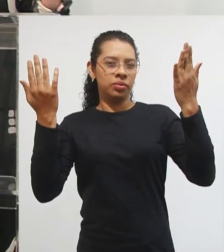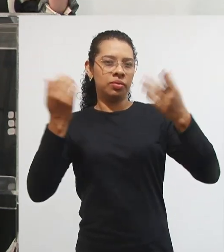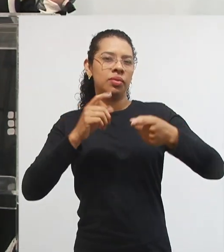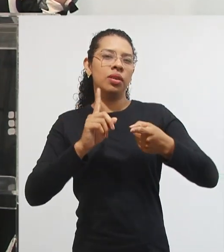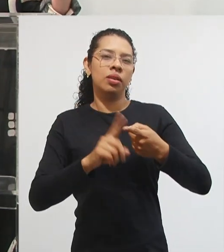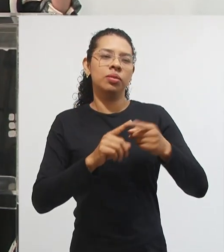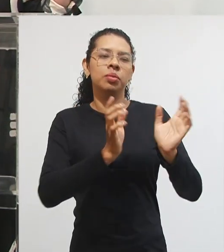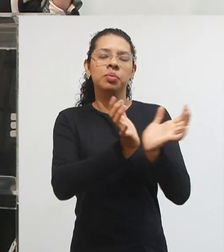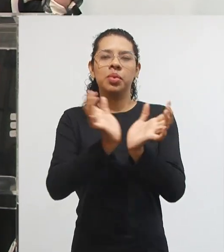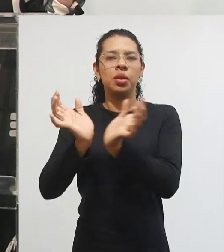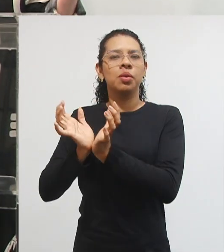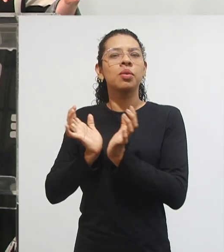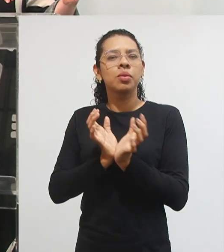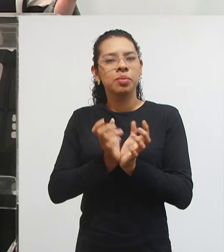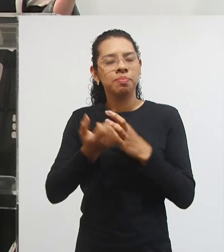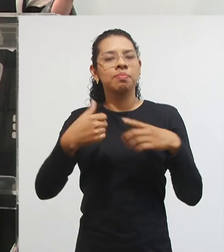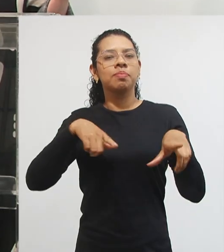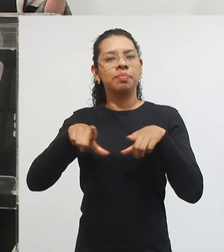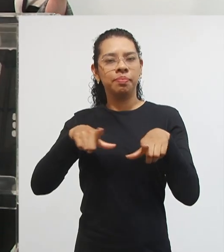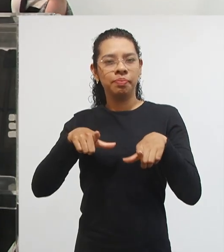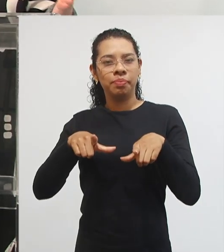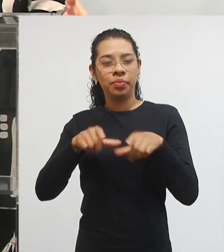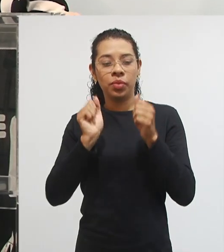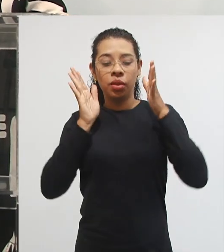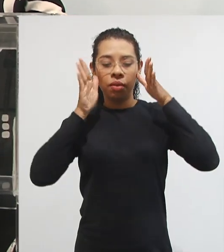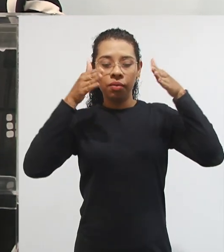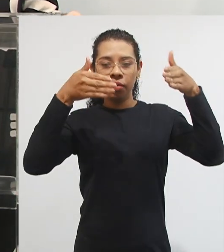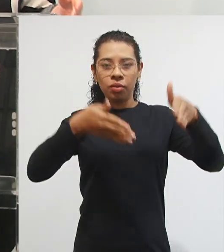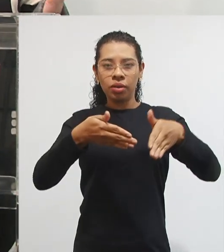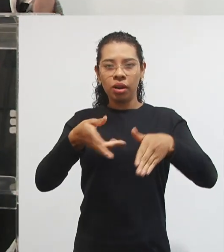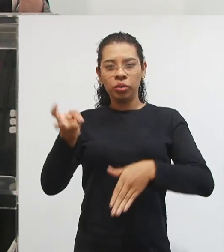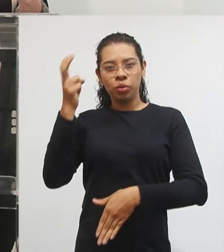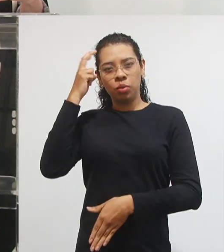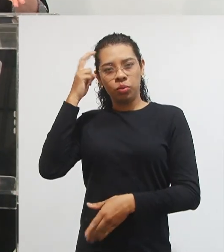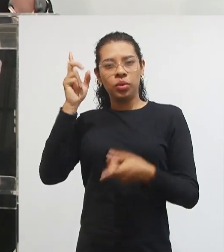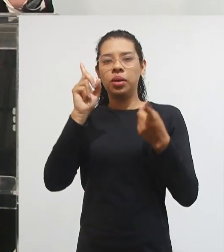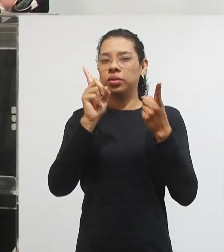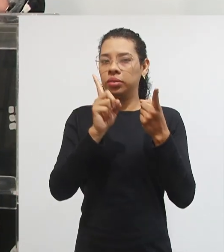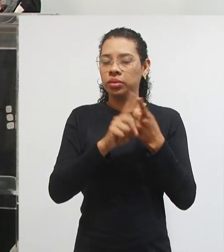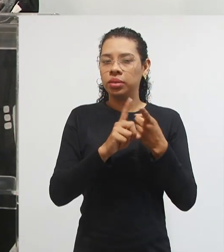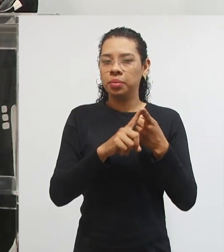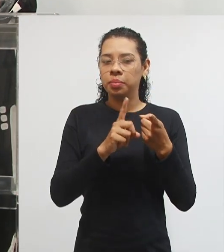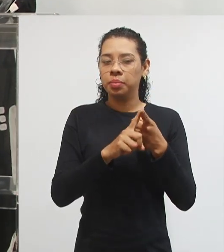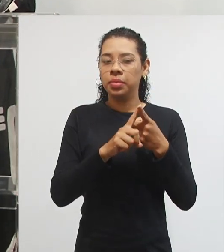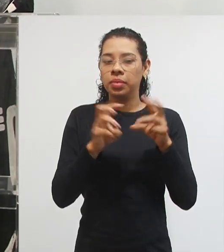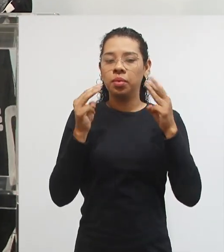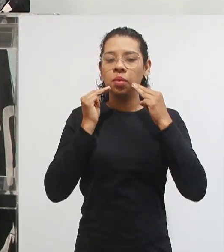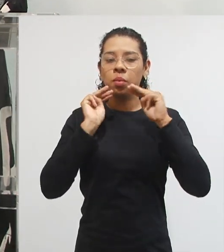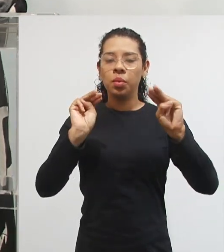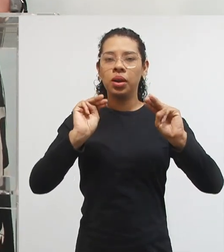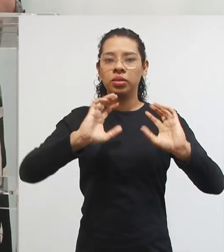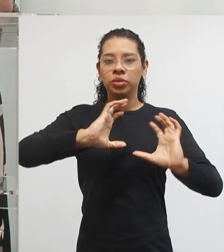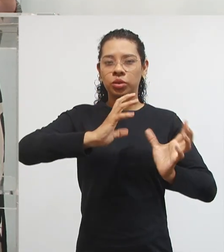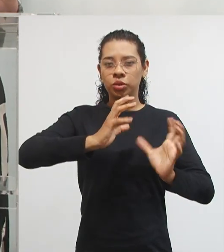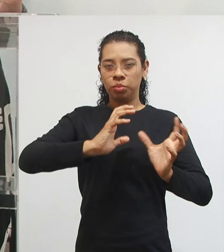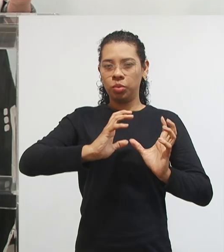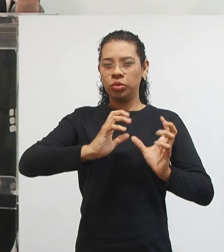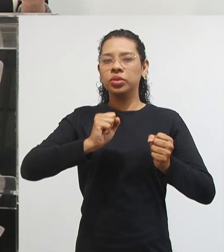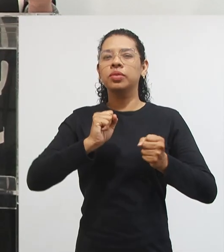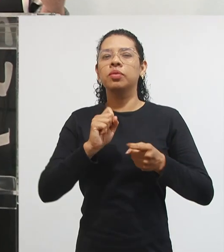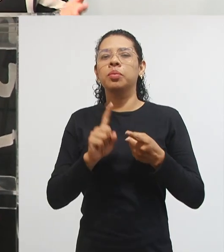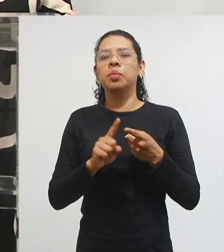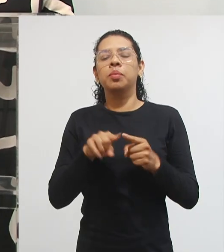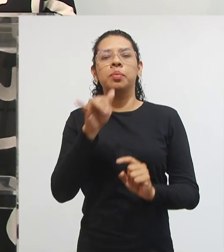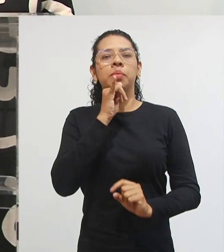um grupo, enfim, que trabalha com cultura. O marketing esportivo é a mesma coisa, só que ligado a alguma atividade esportiva. Então, o Banco